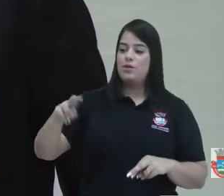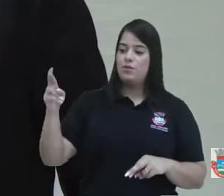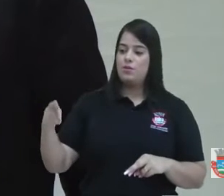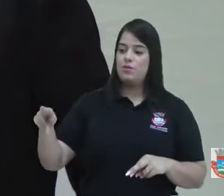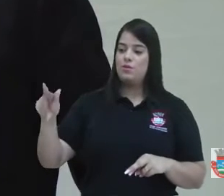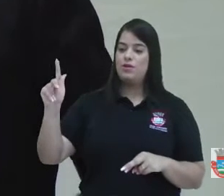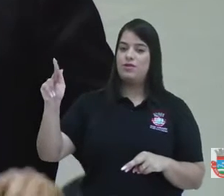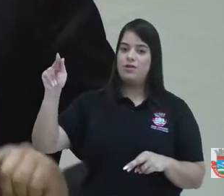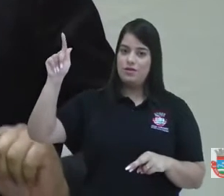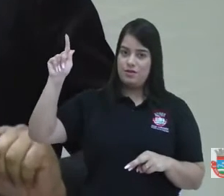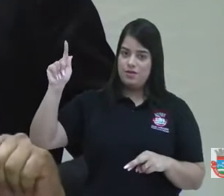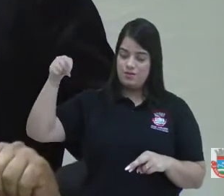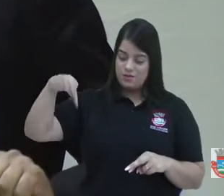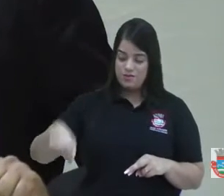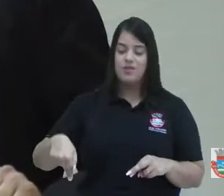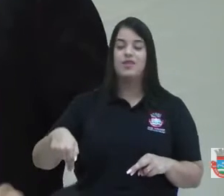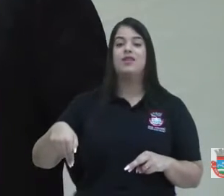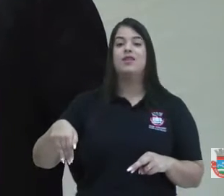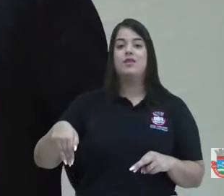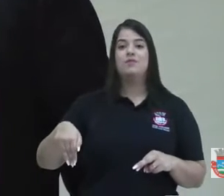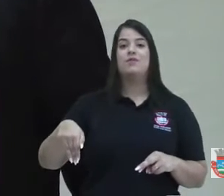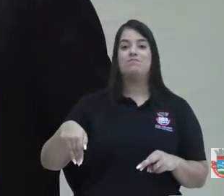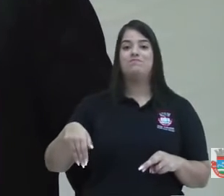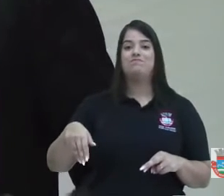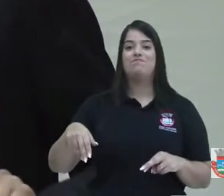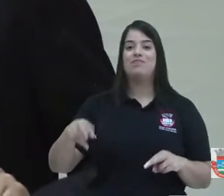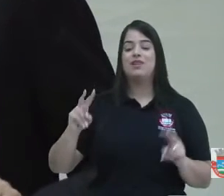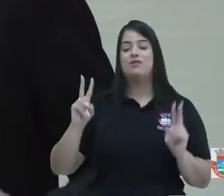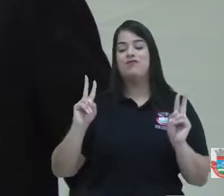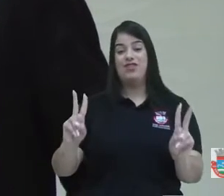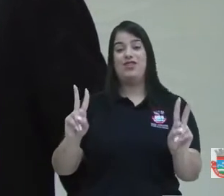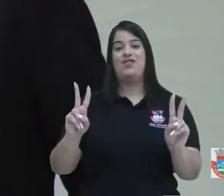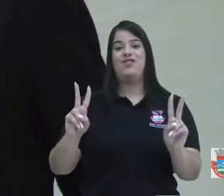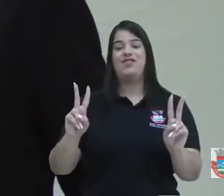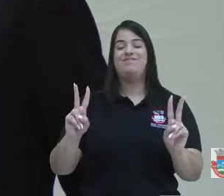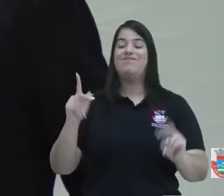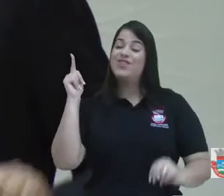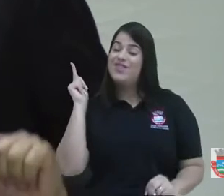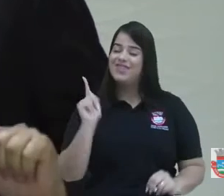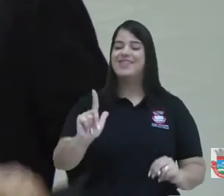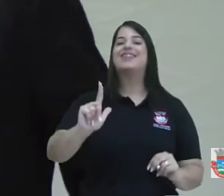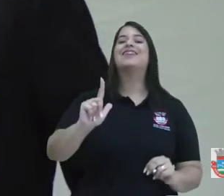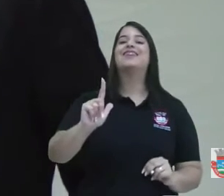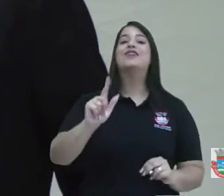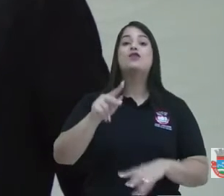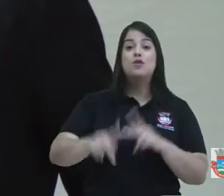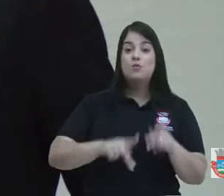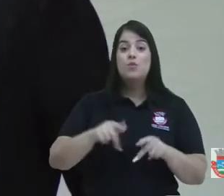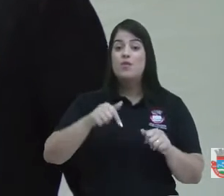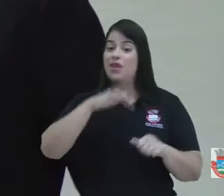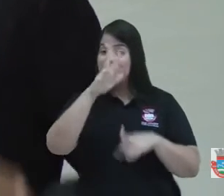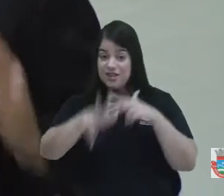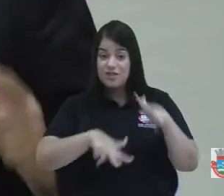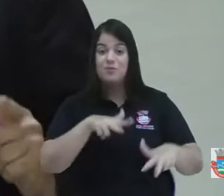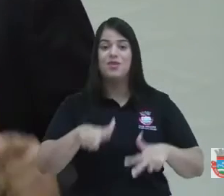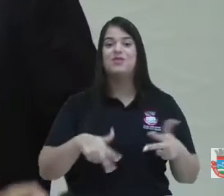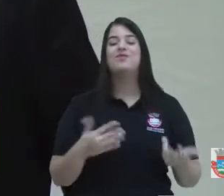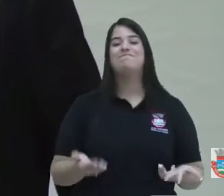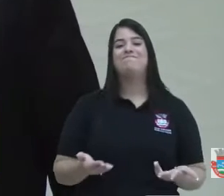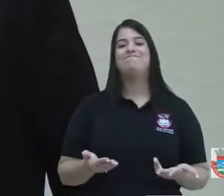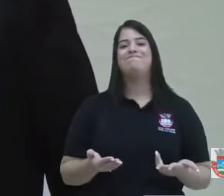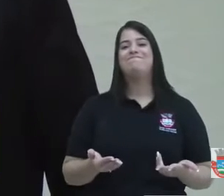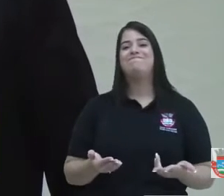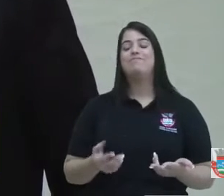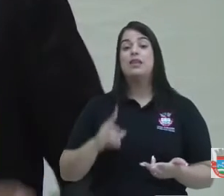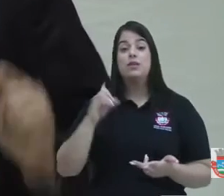Gama. Então, vai ser mais uma vitória, mais uma conquista para a população de São Bento do Una, através